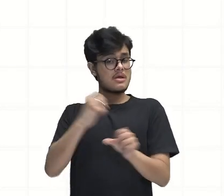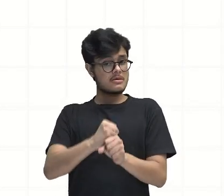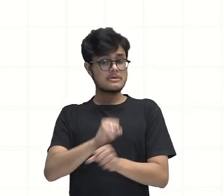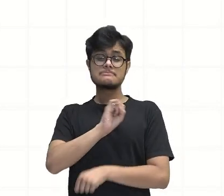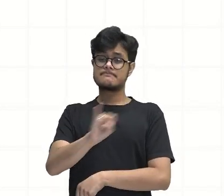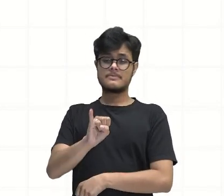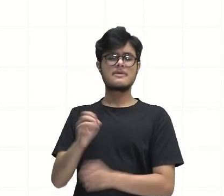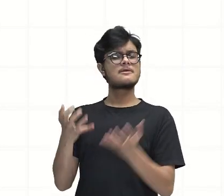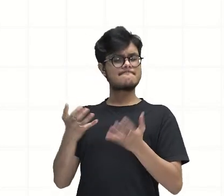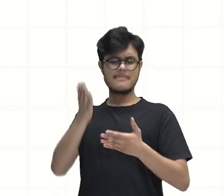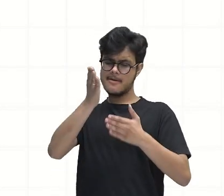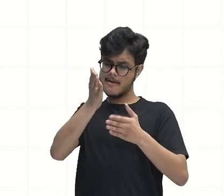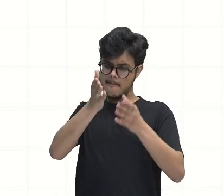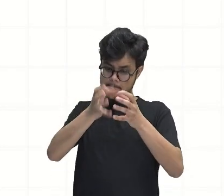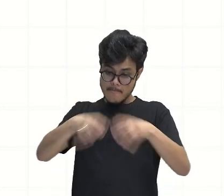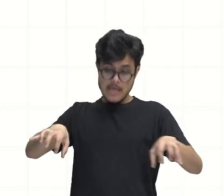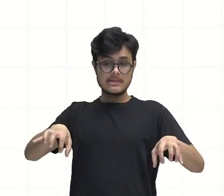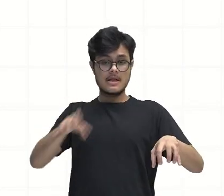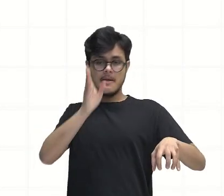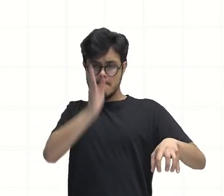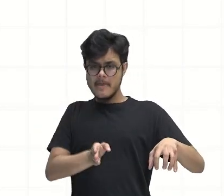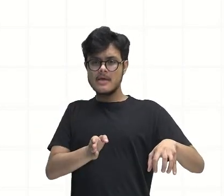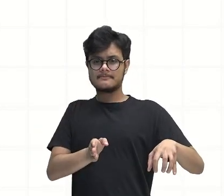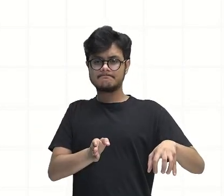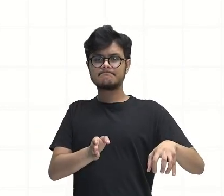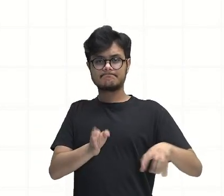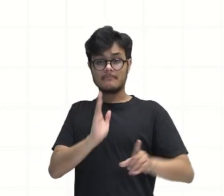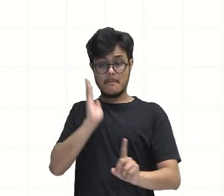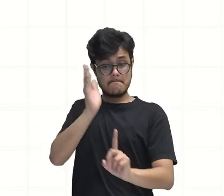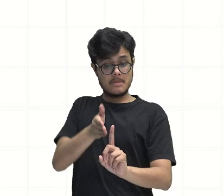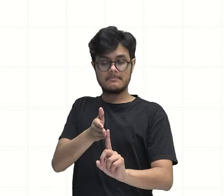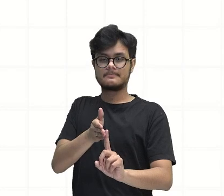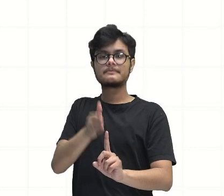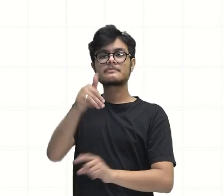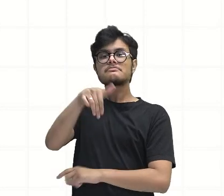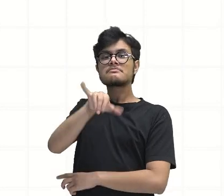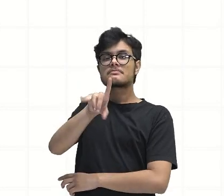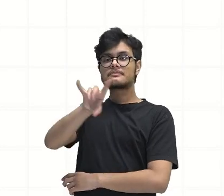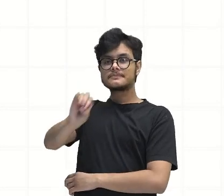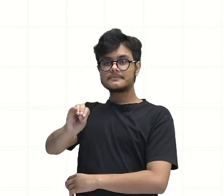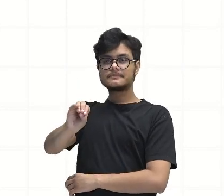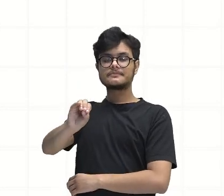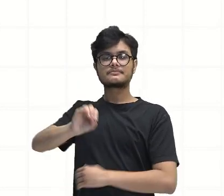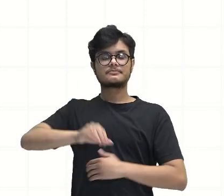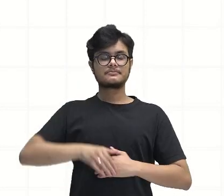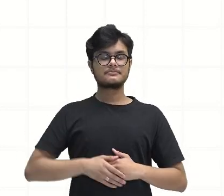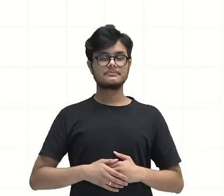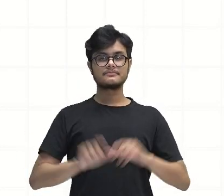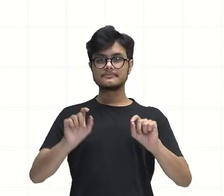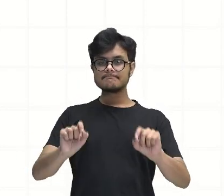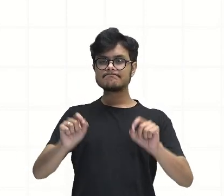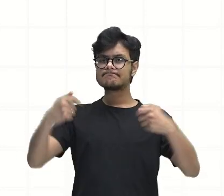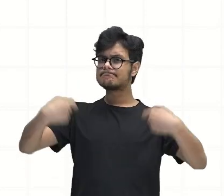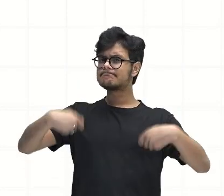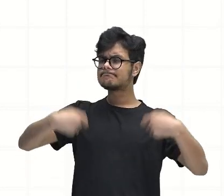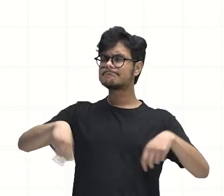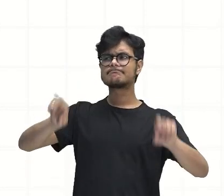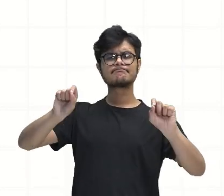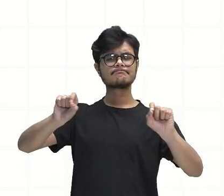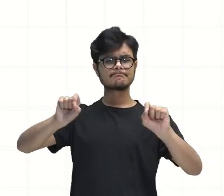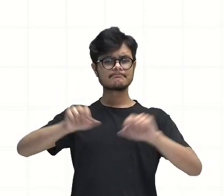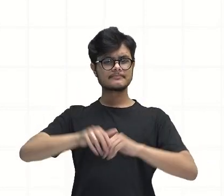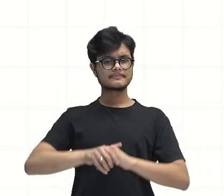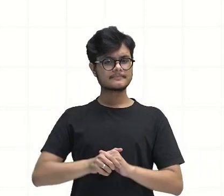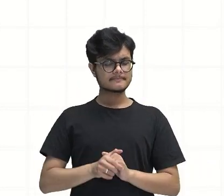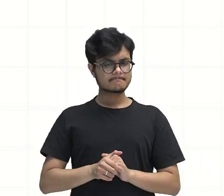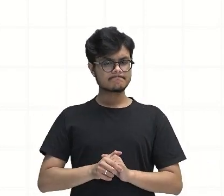determinar o ponto médio de uma coordenada, né, o ponto médio de um segmento, eu vou encontrar